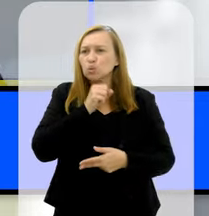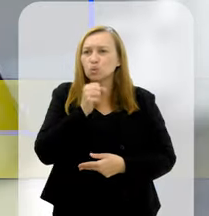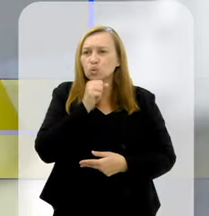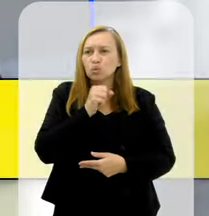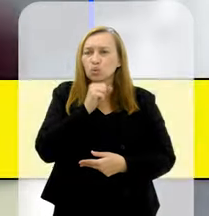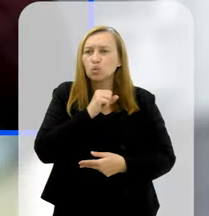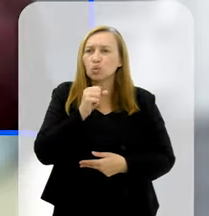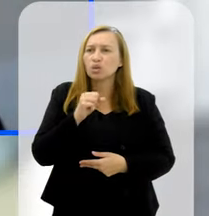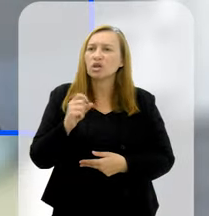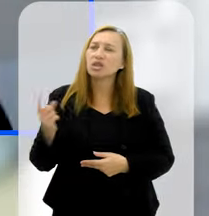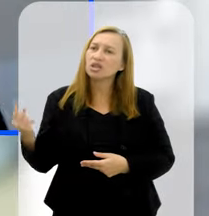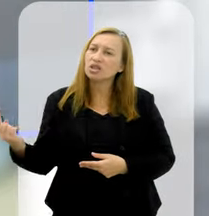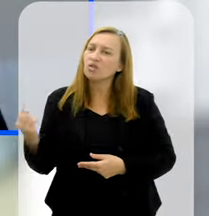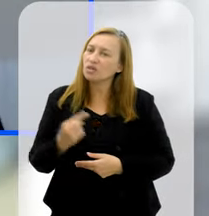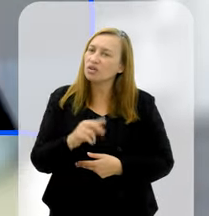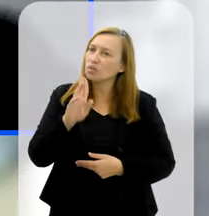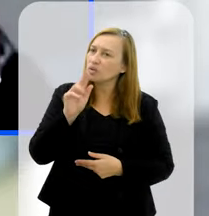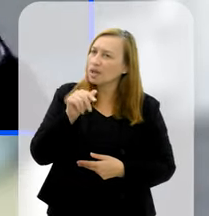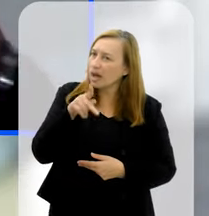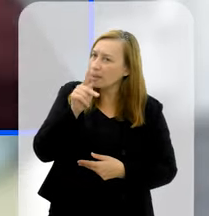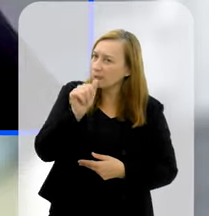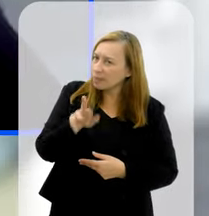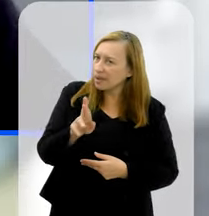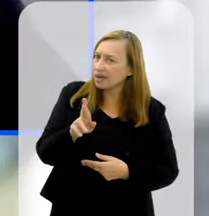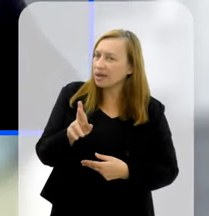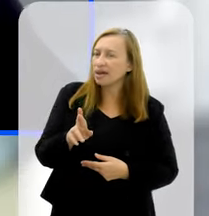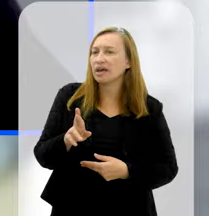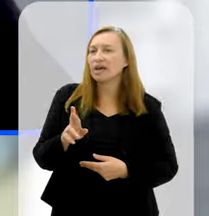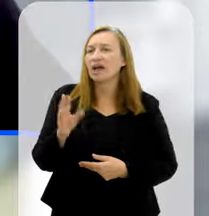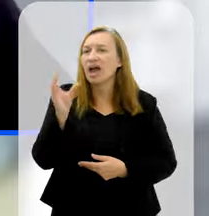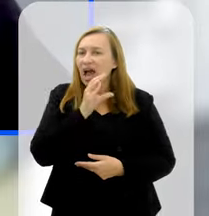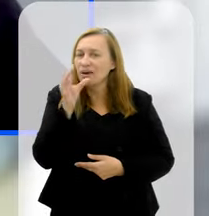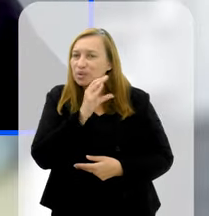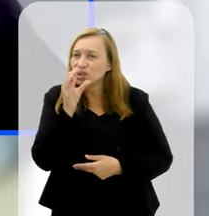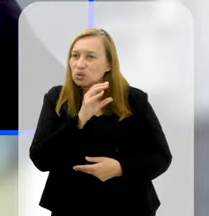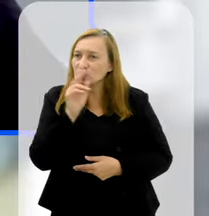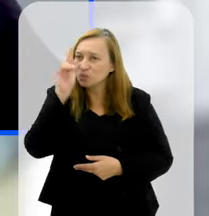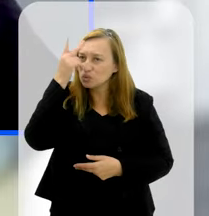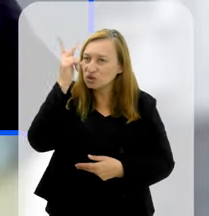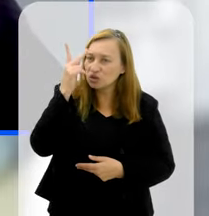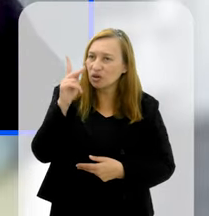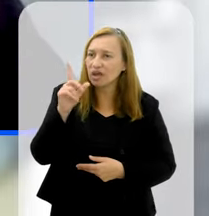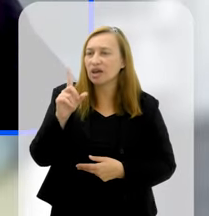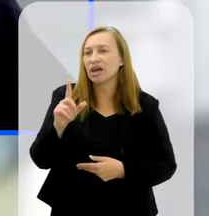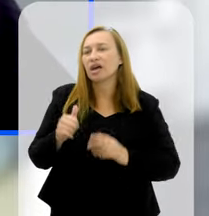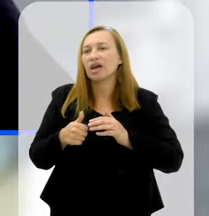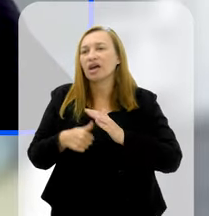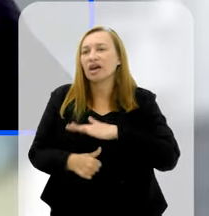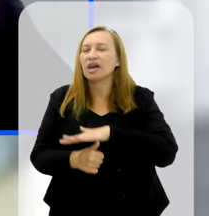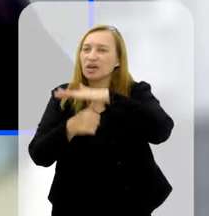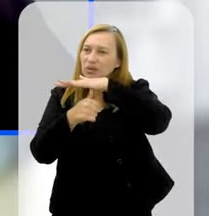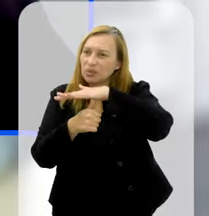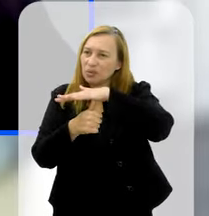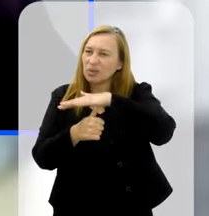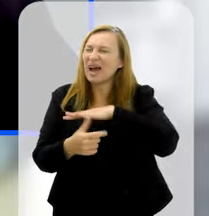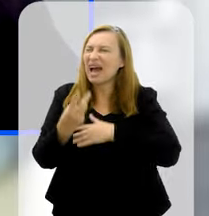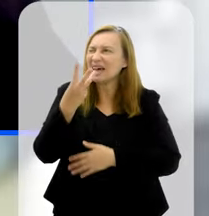muitos idosos que estão vindo para a UNAT, que a UNAT não deve mandar. Rapidinho, uma historinha. O reitor